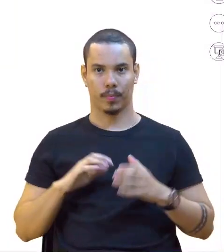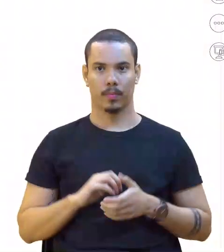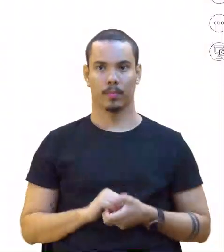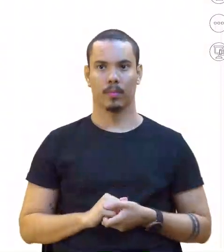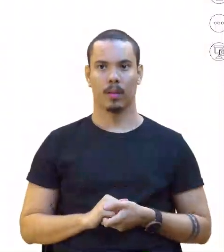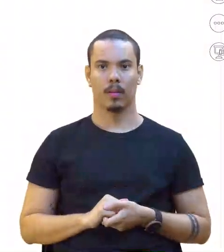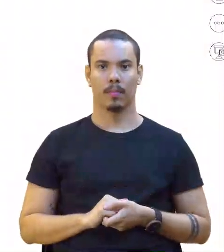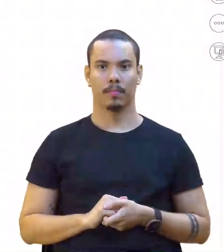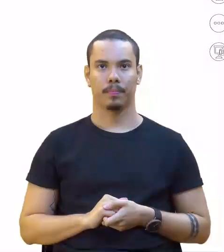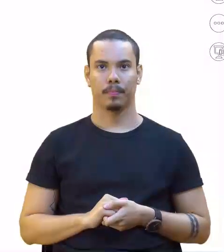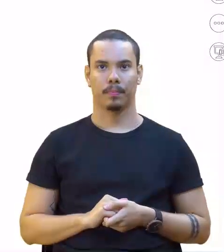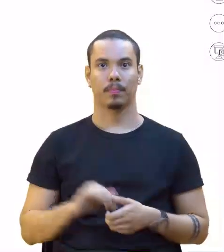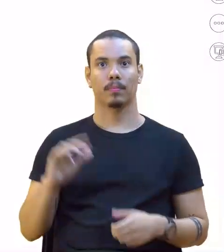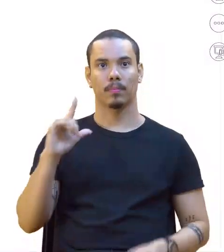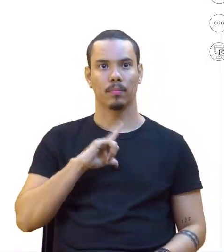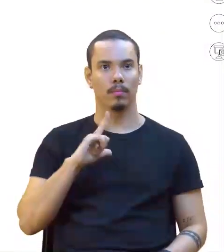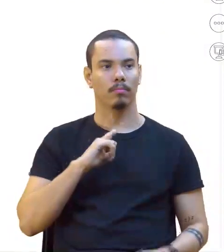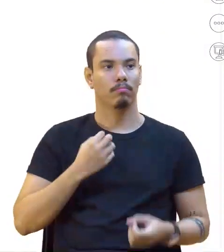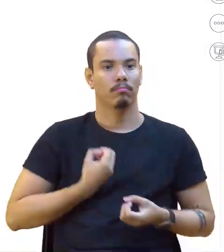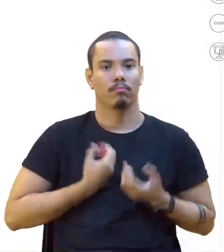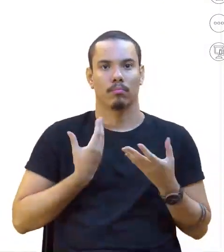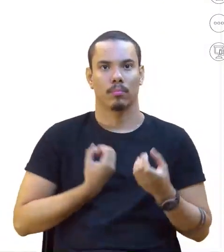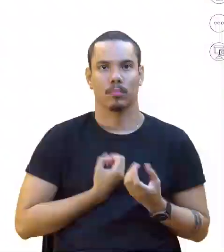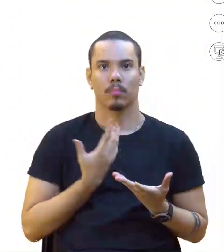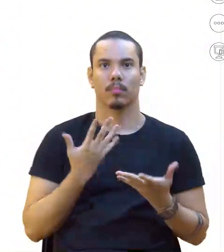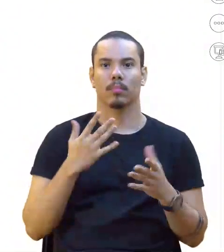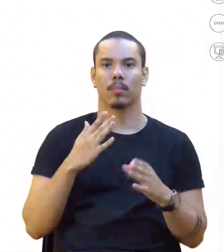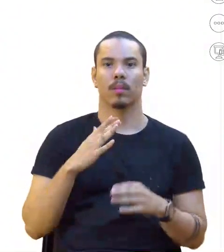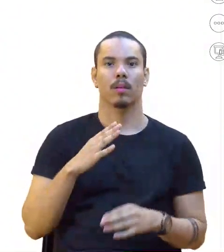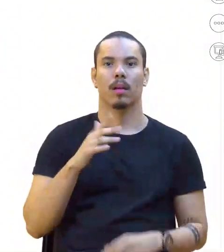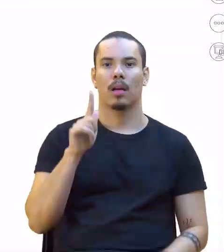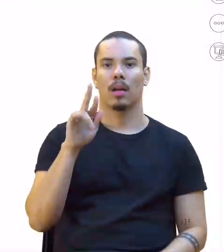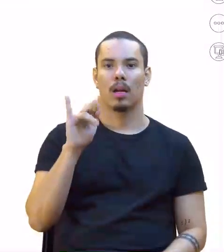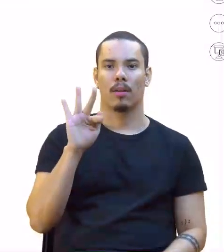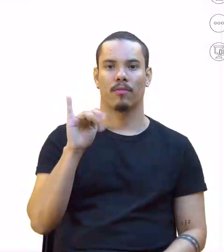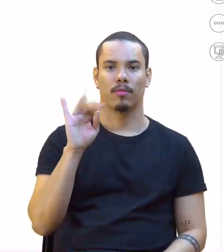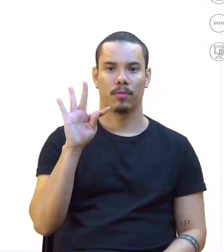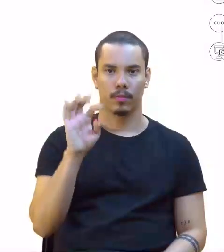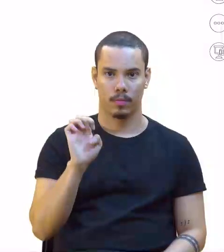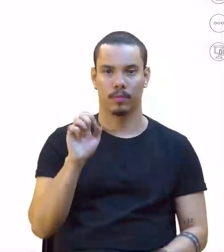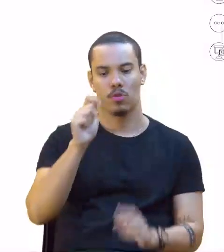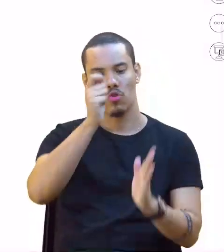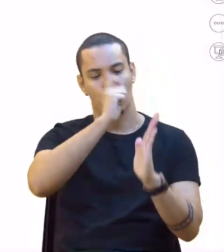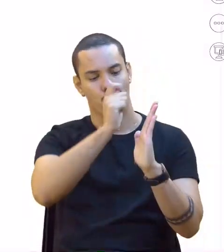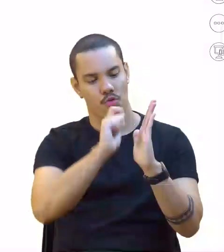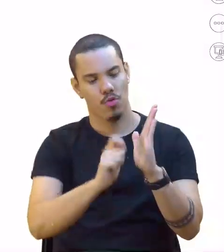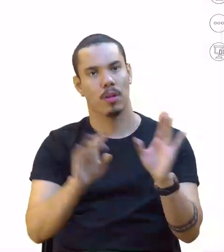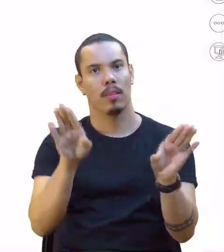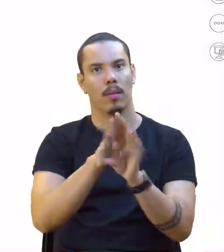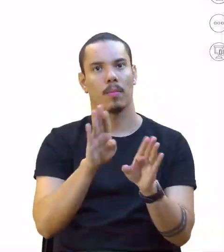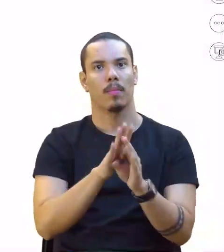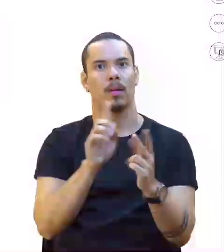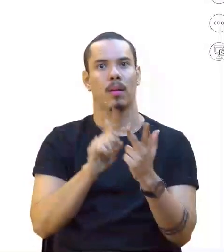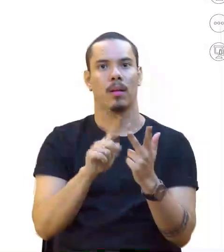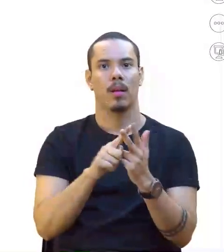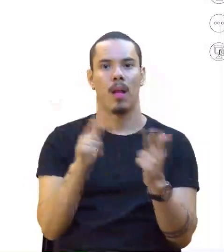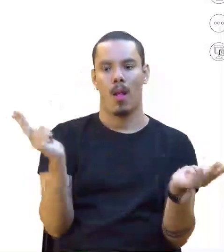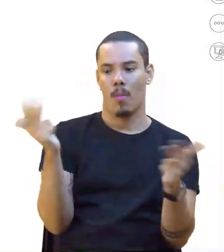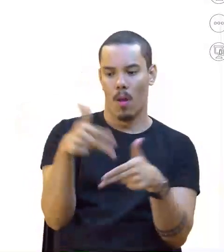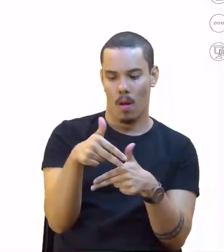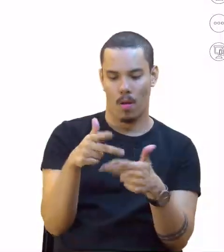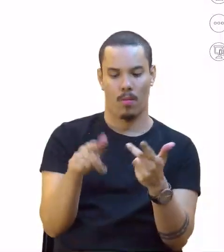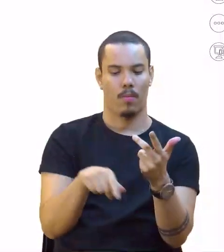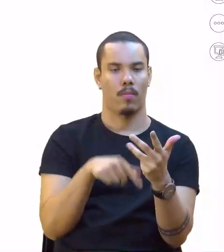também expressões urbanas, como grafite, é uma cultura popular, o hip hop e os